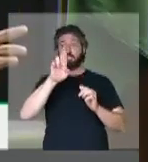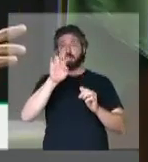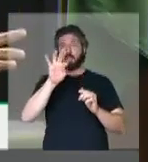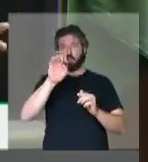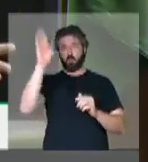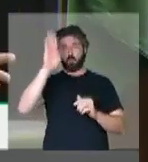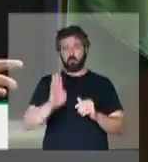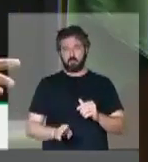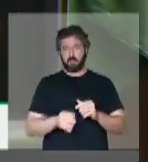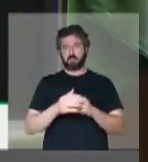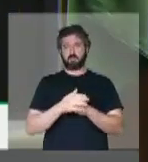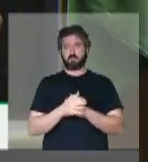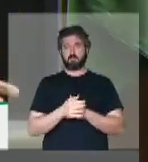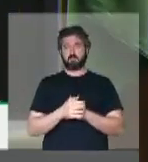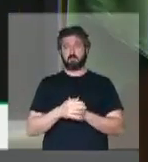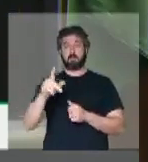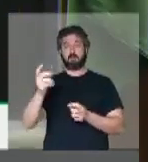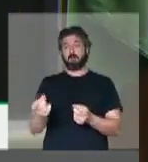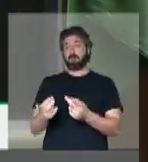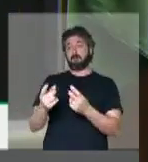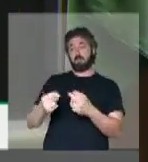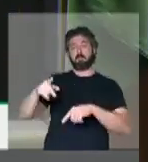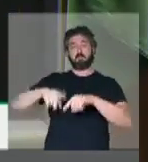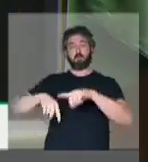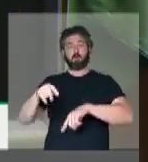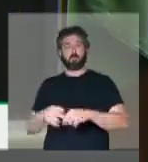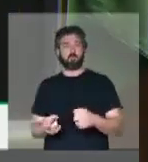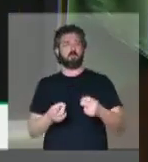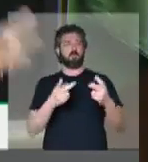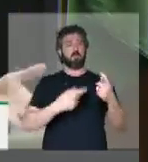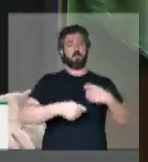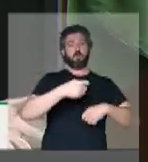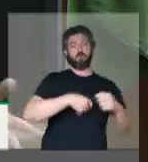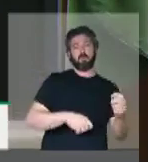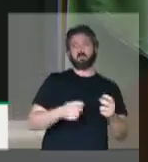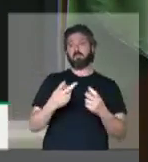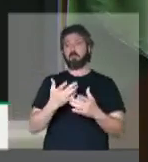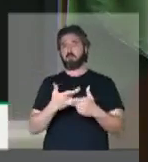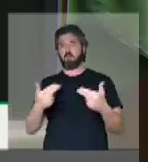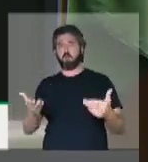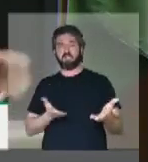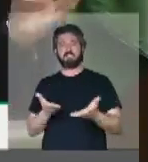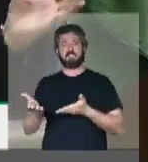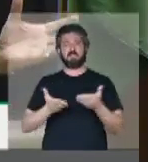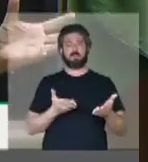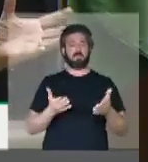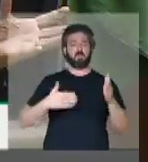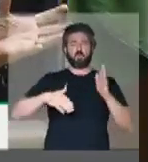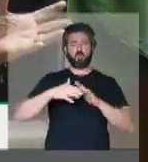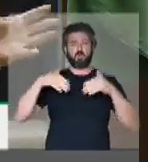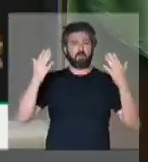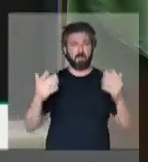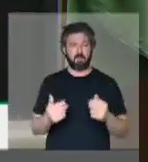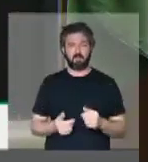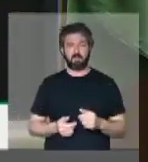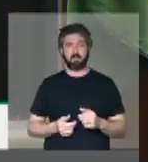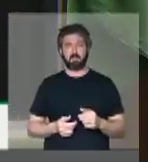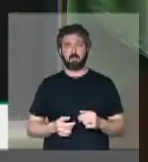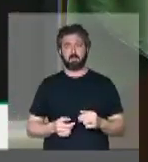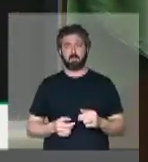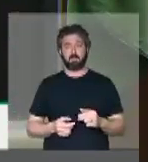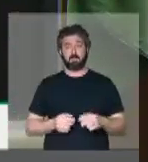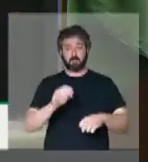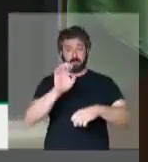Brasil. O imposto que vem das mercadorias, que vem do comércio, que vem da circulação de serviços, de mercadorias, enfim.